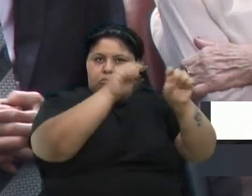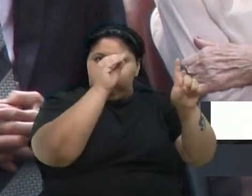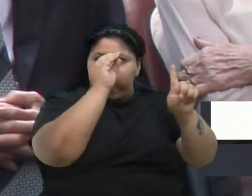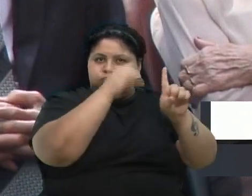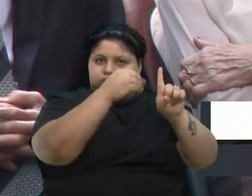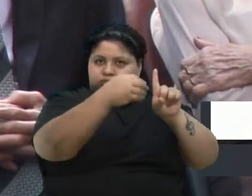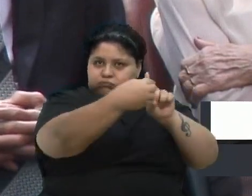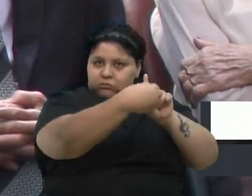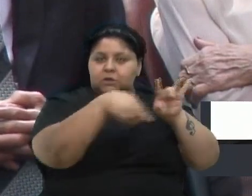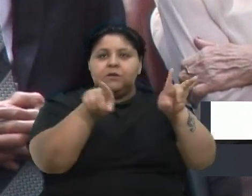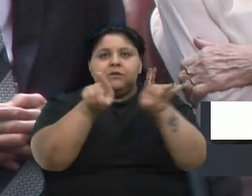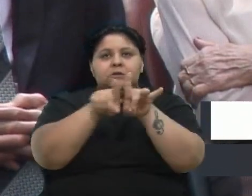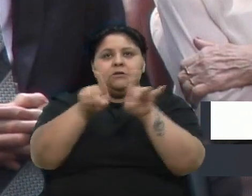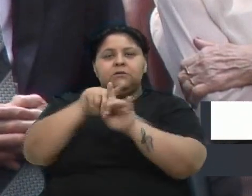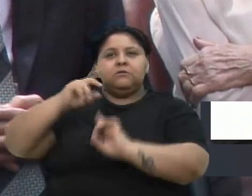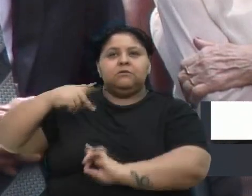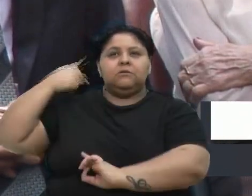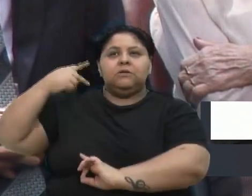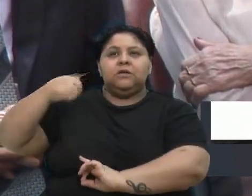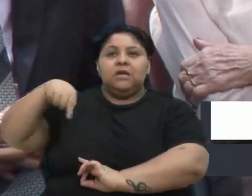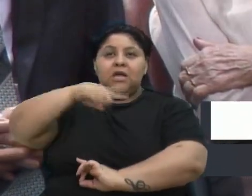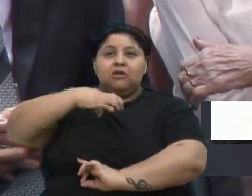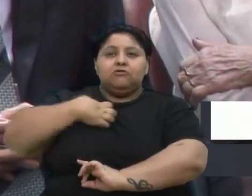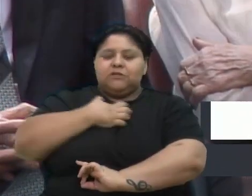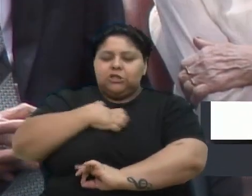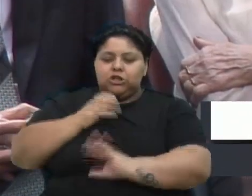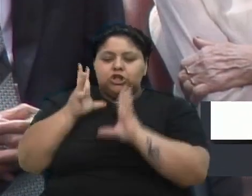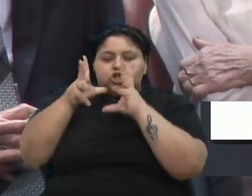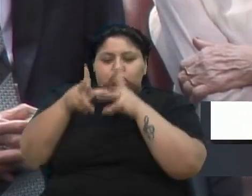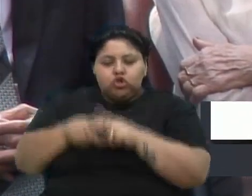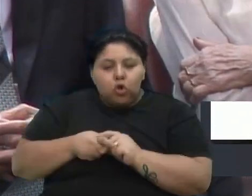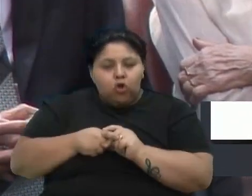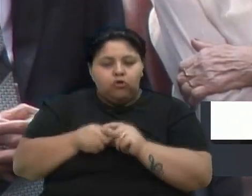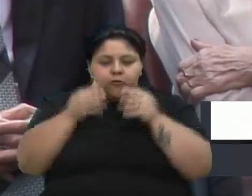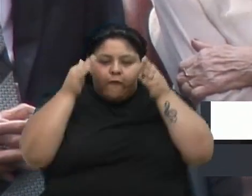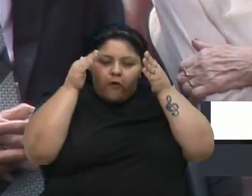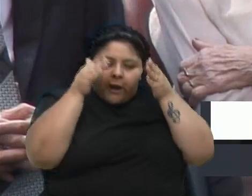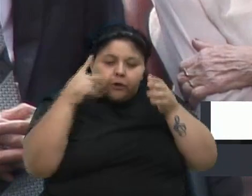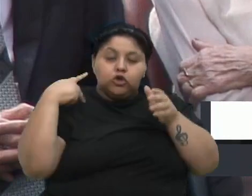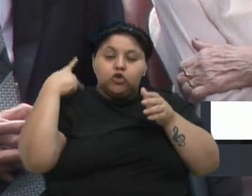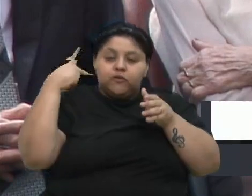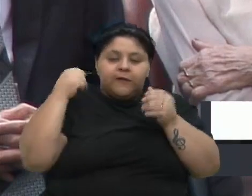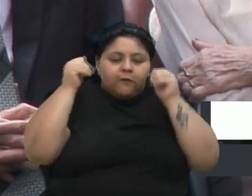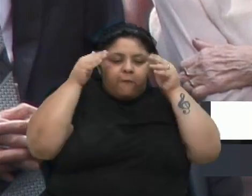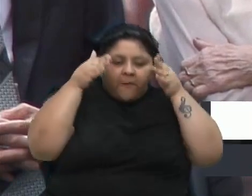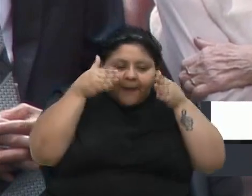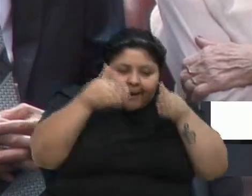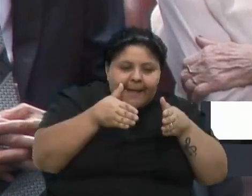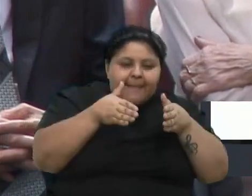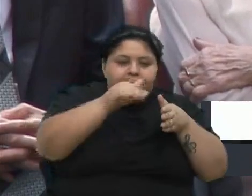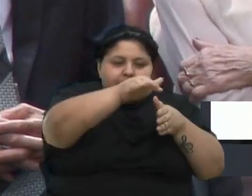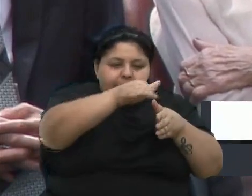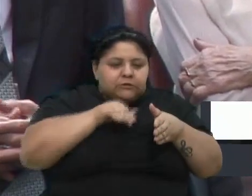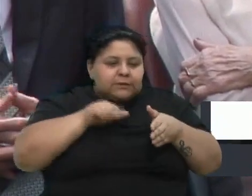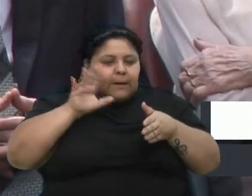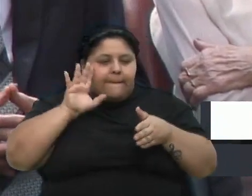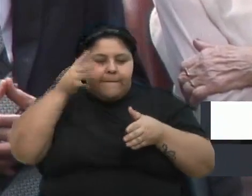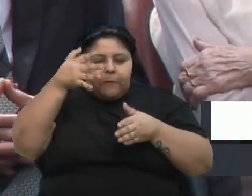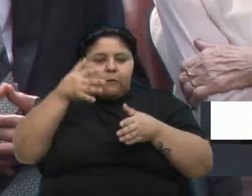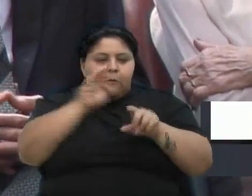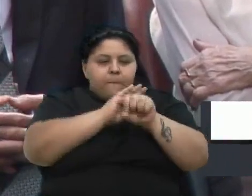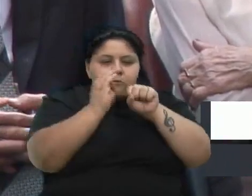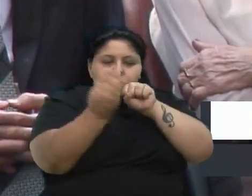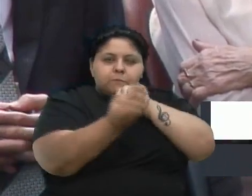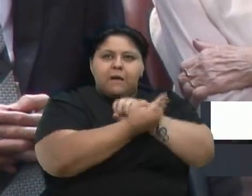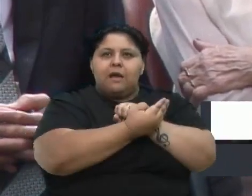os vereadores, eu senti que todos os vereadores estavam muito engajados nessa busca para trazer solução para os bairros. A gente